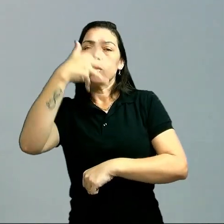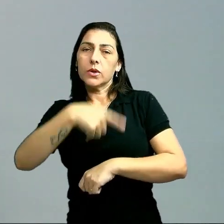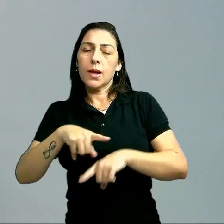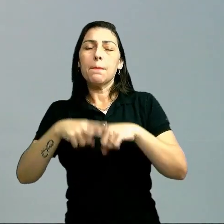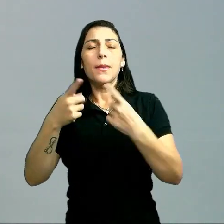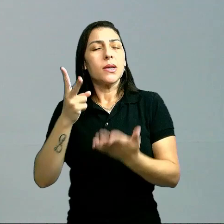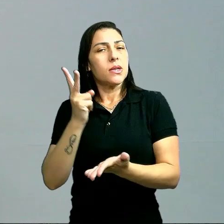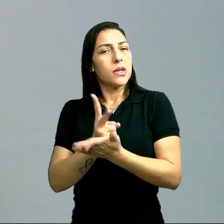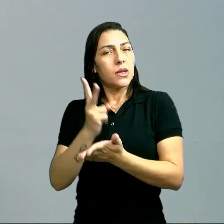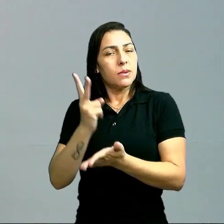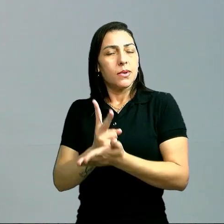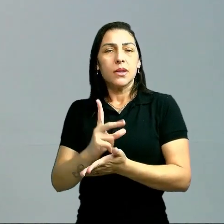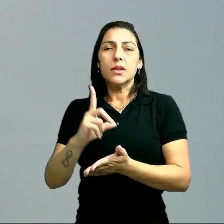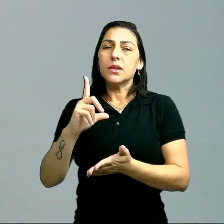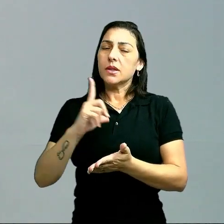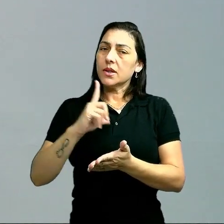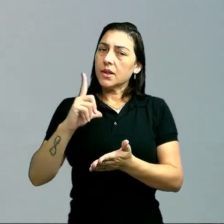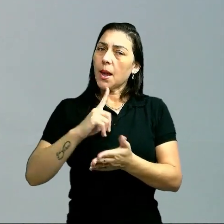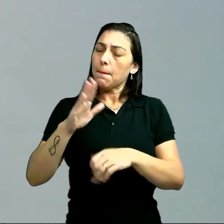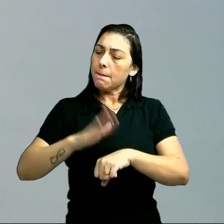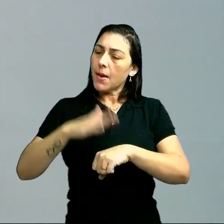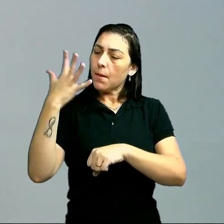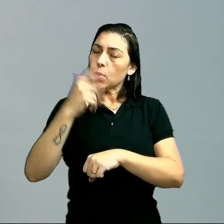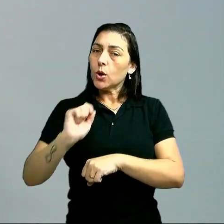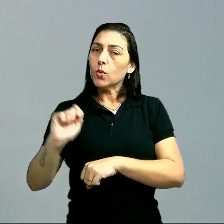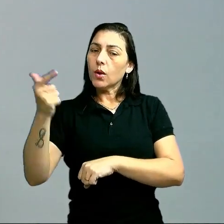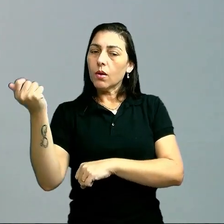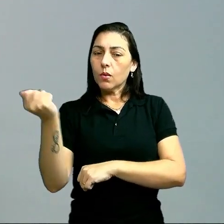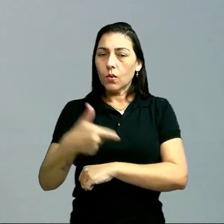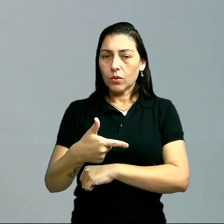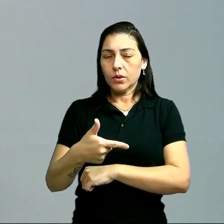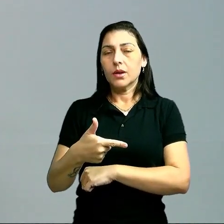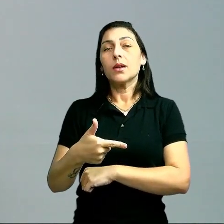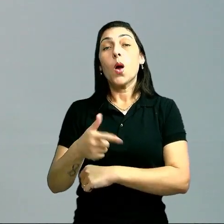mas sempre vai haver uma coisa mais bonita do que outra,